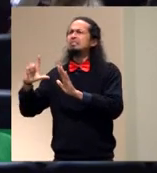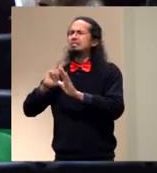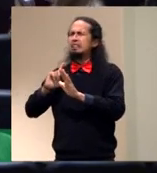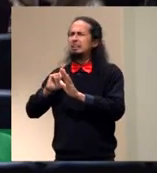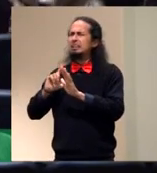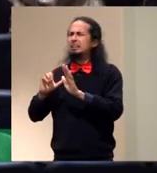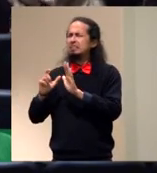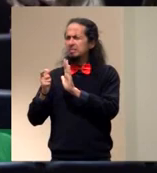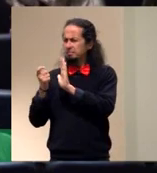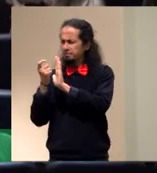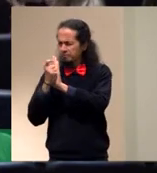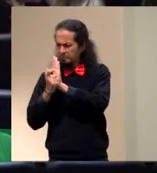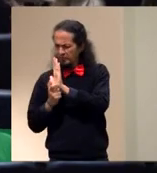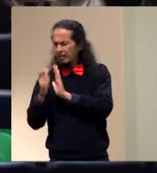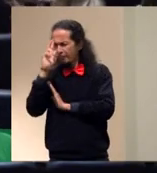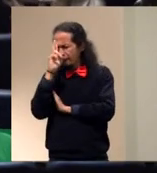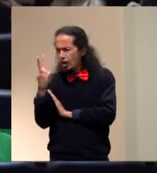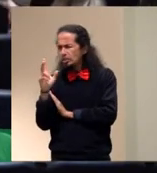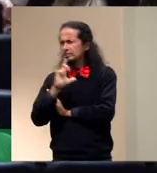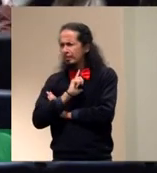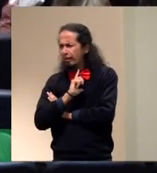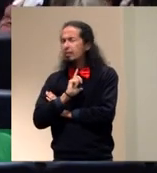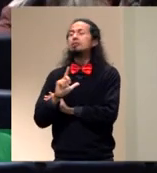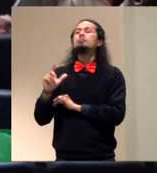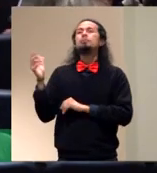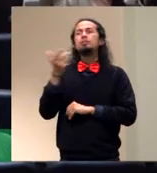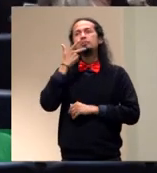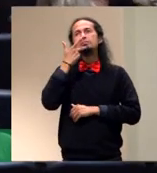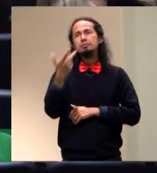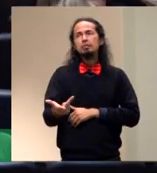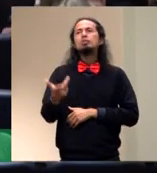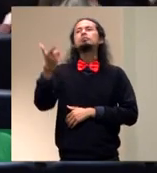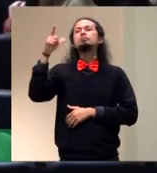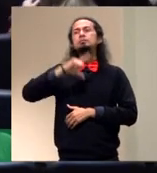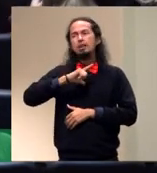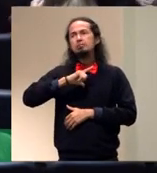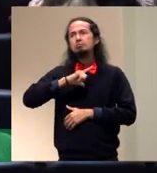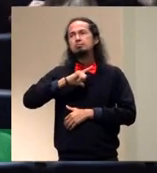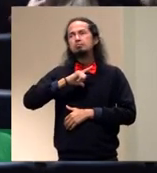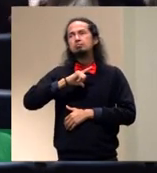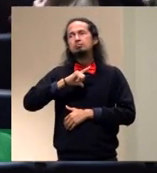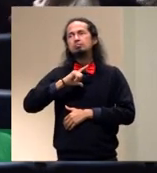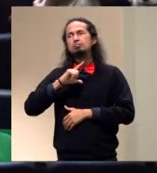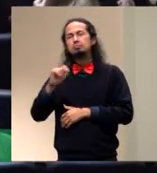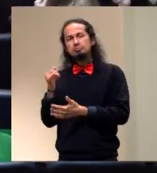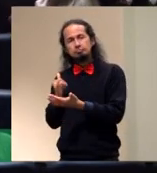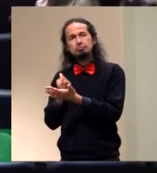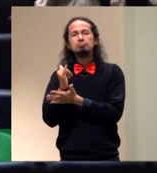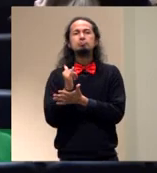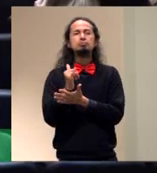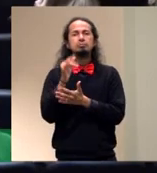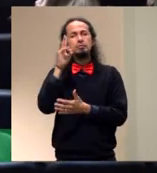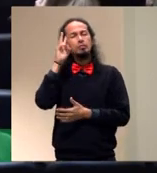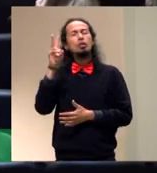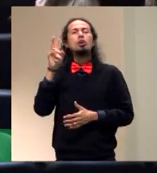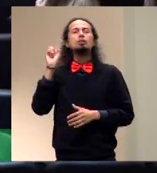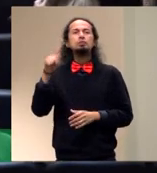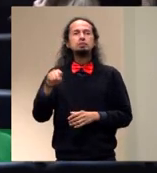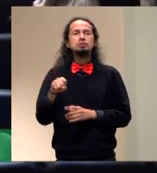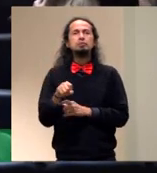temos. Então, ela disse, reafirmem os seus códigos fortes. E esse foi o caminho que acho que o